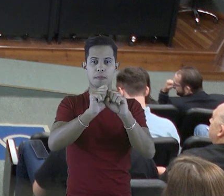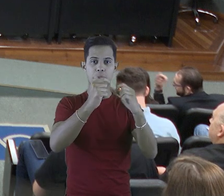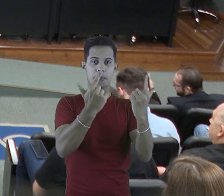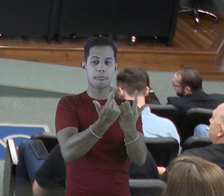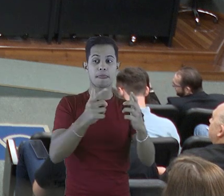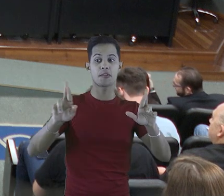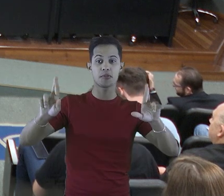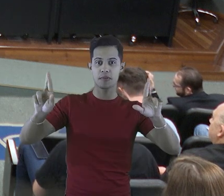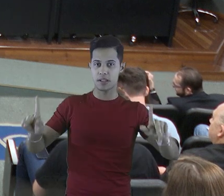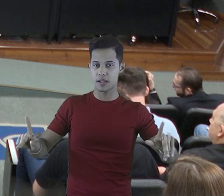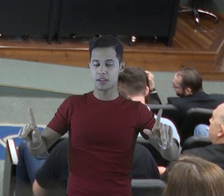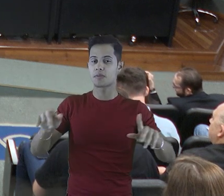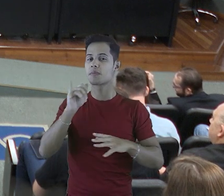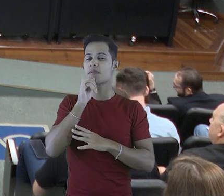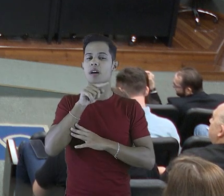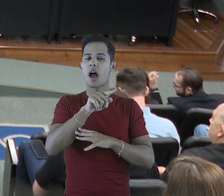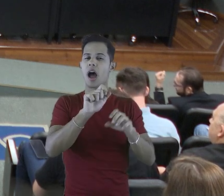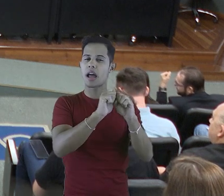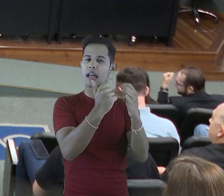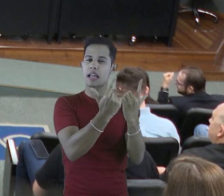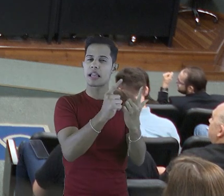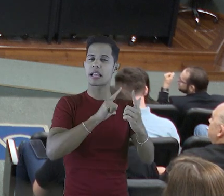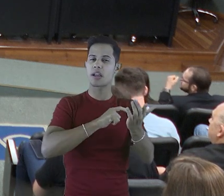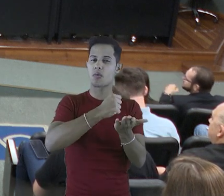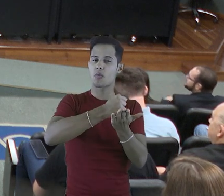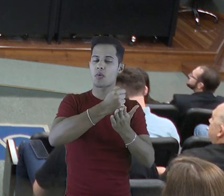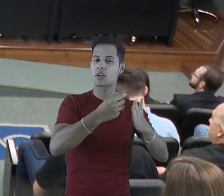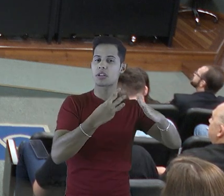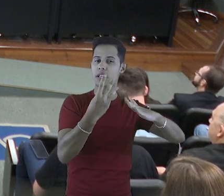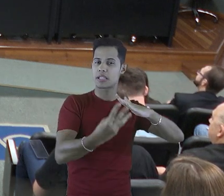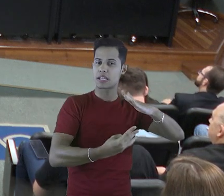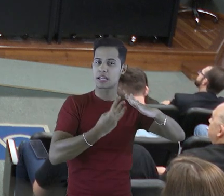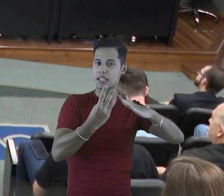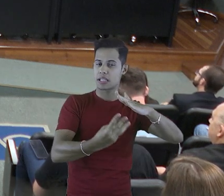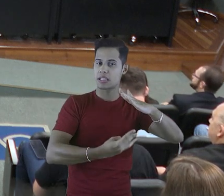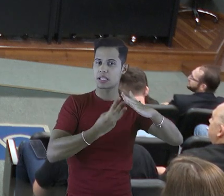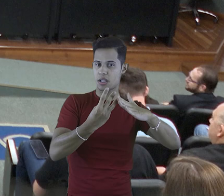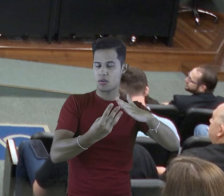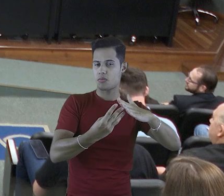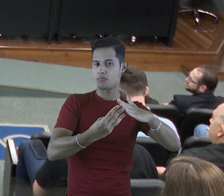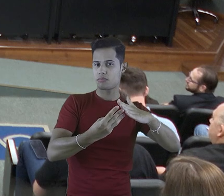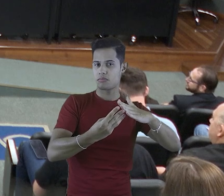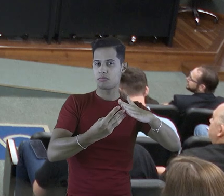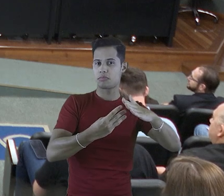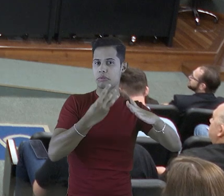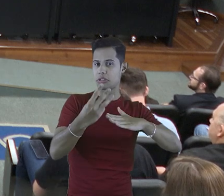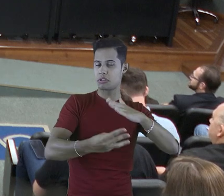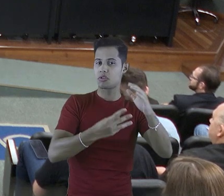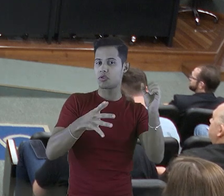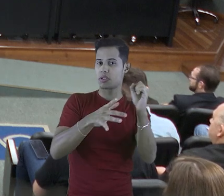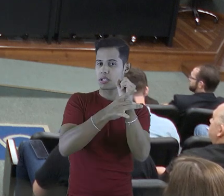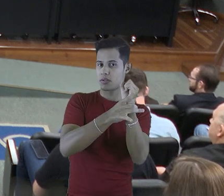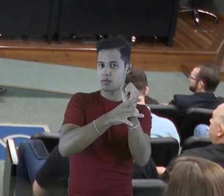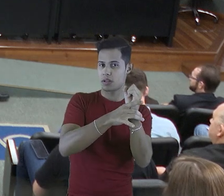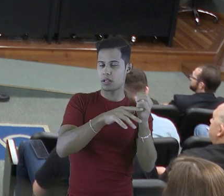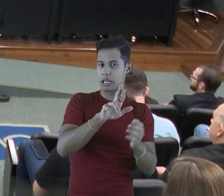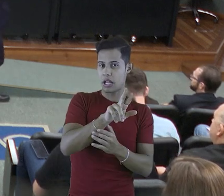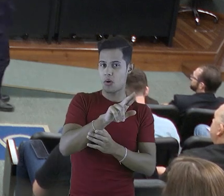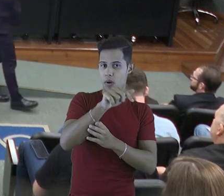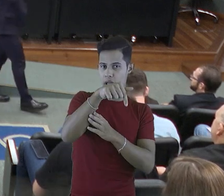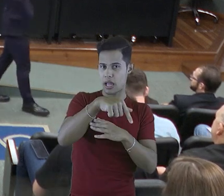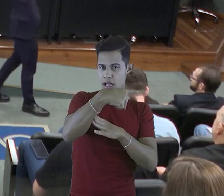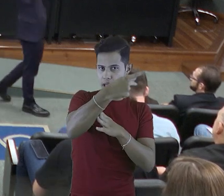Distinta da Assembleia. Então, a Assembleia tem um contrato de terceirização de segurança. Tem ou não tem?